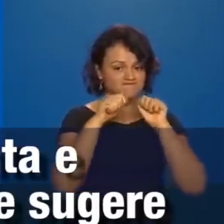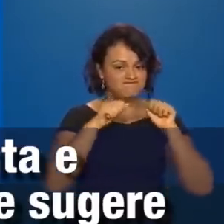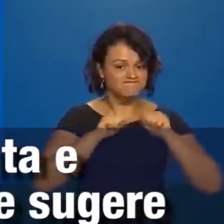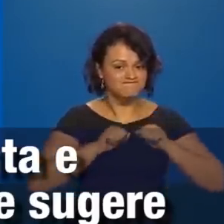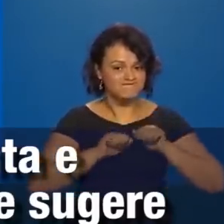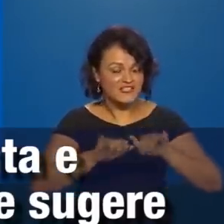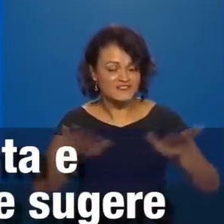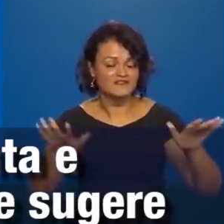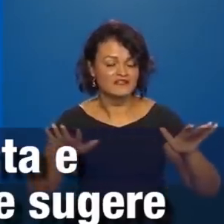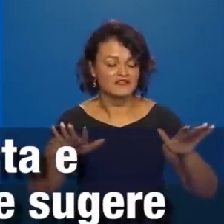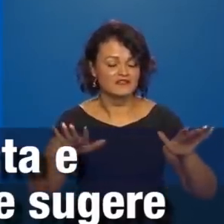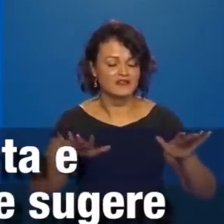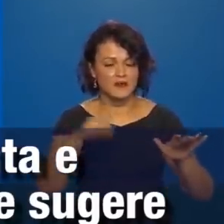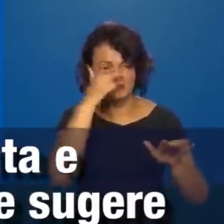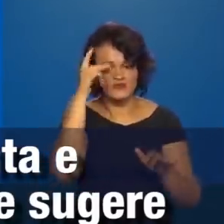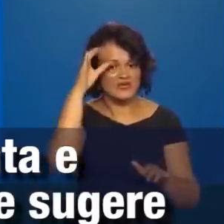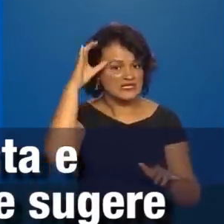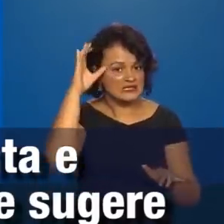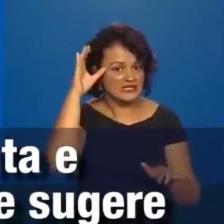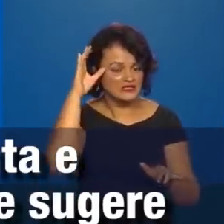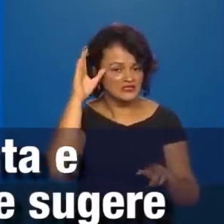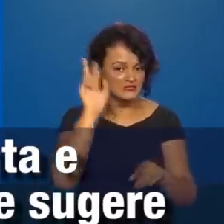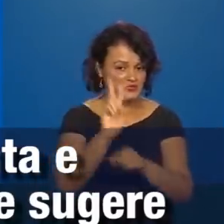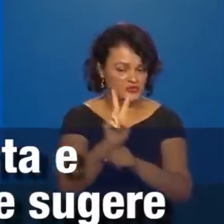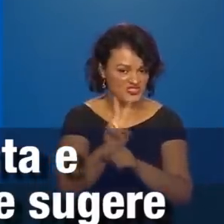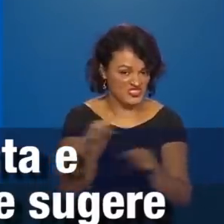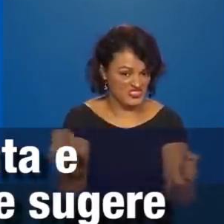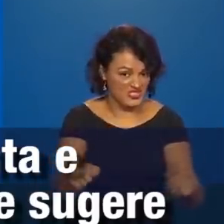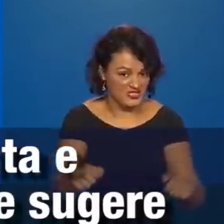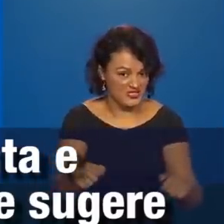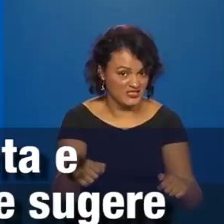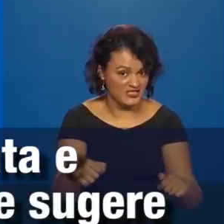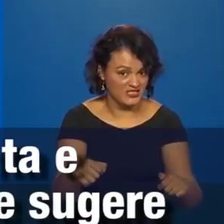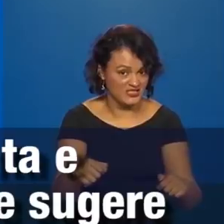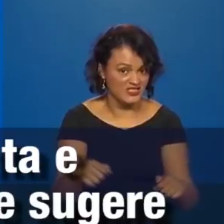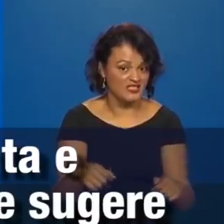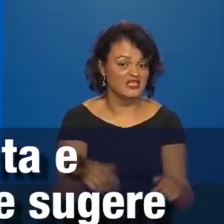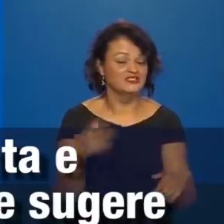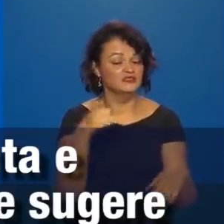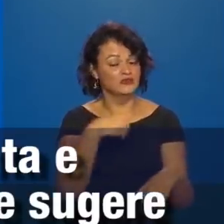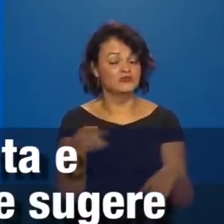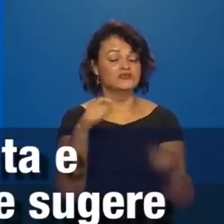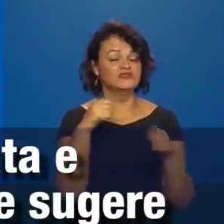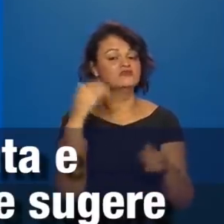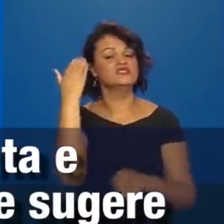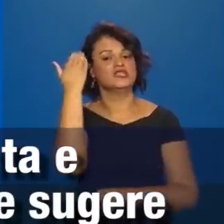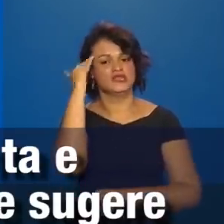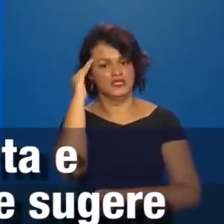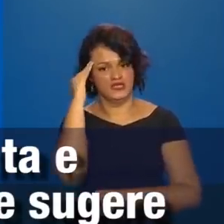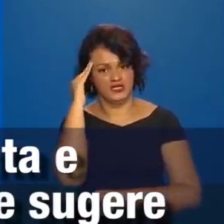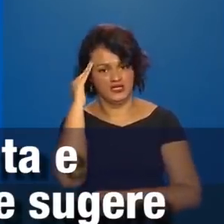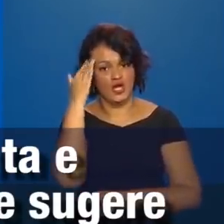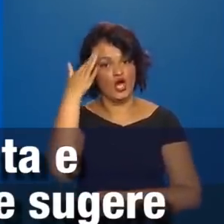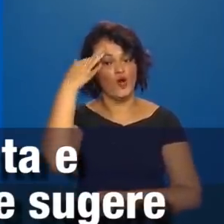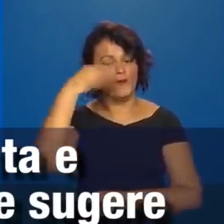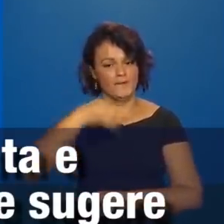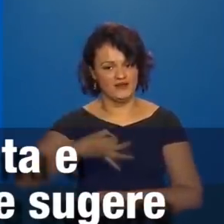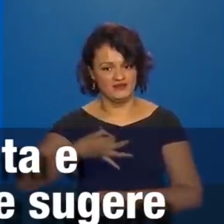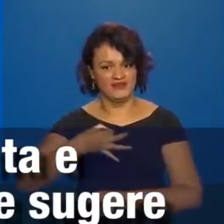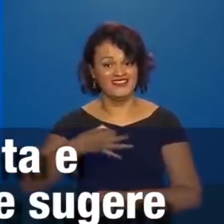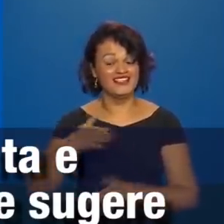o cliente, um consumidor. Então é fundamental que a gente tenha compreensão que estas medidas